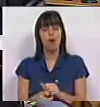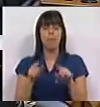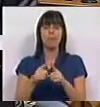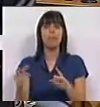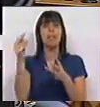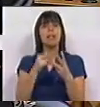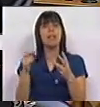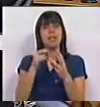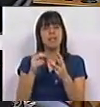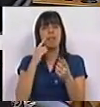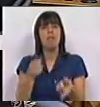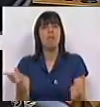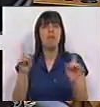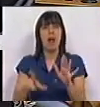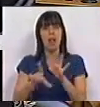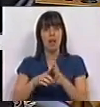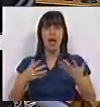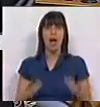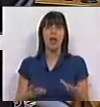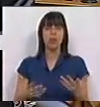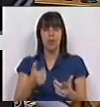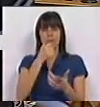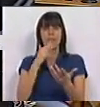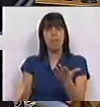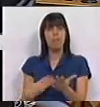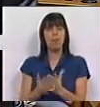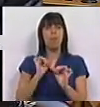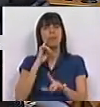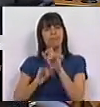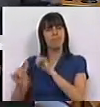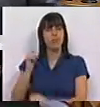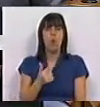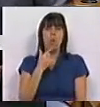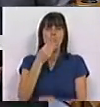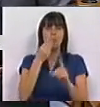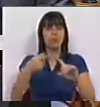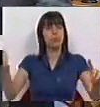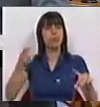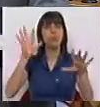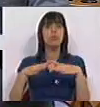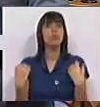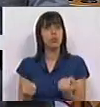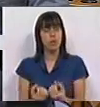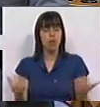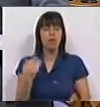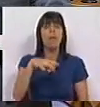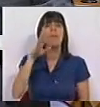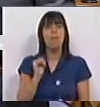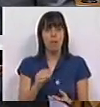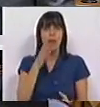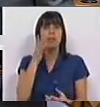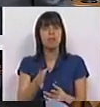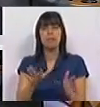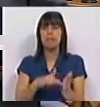sua terceira versão regressa à lei atual, intoxicada de propostas regressivas e carregadas de injustiça social. O PS